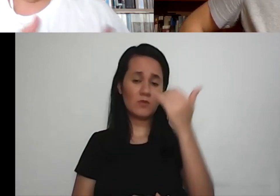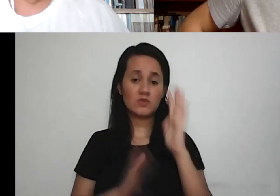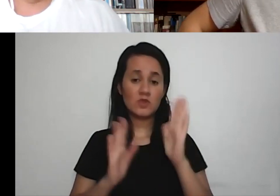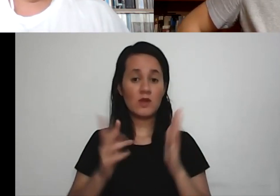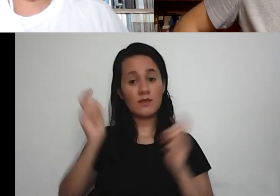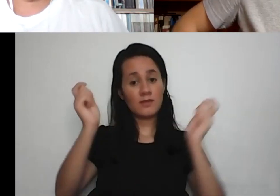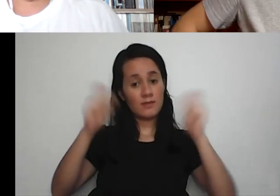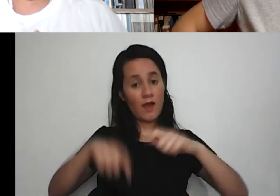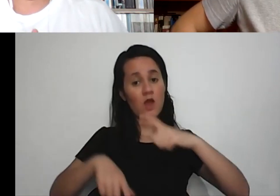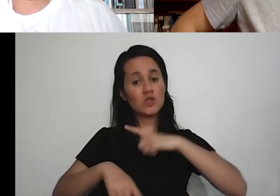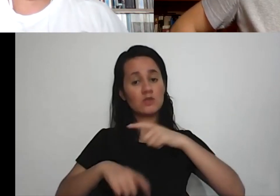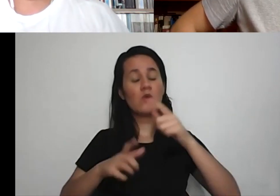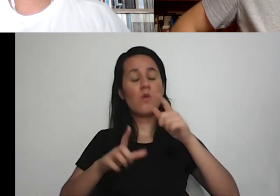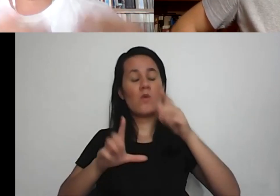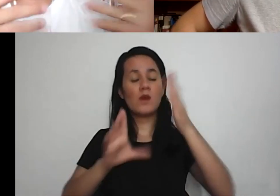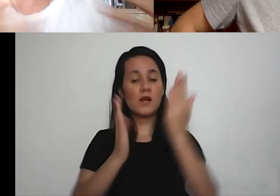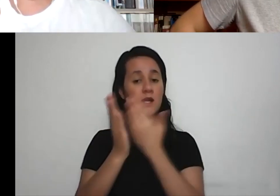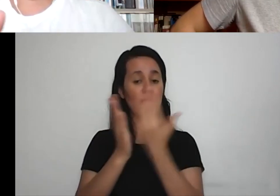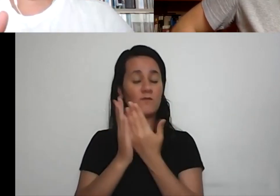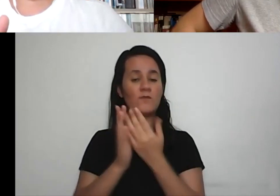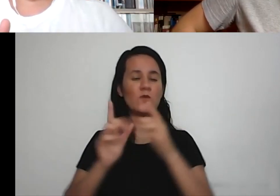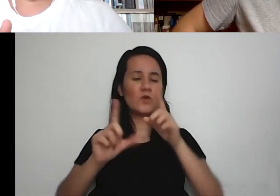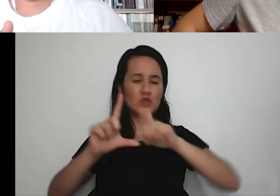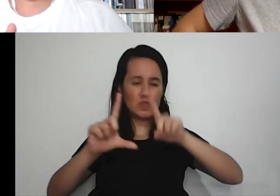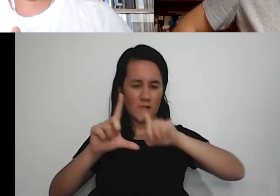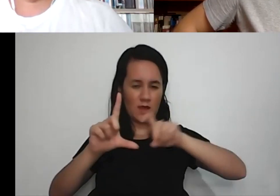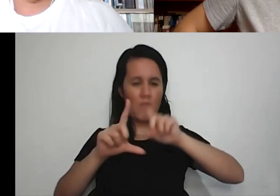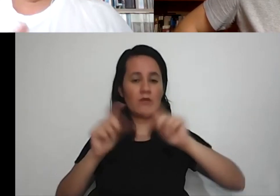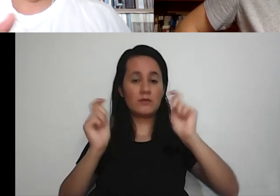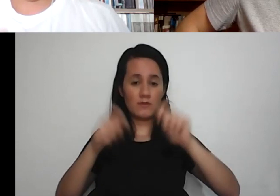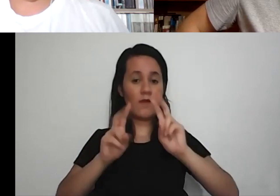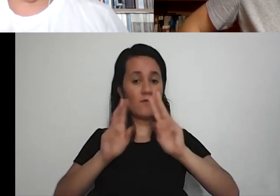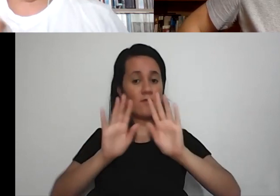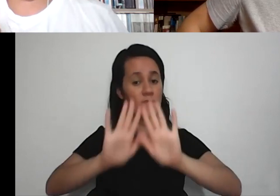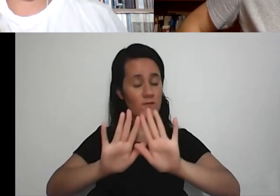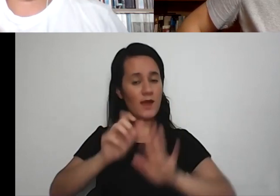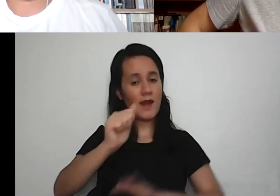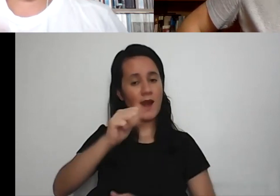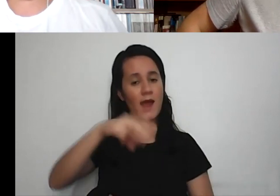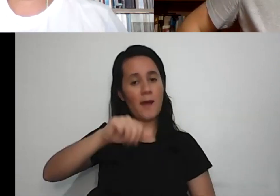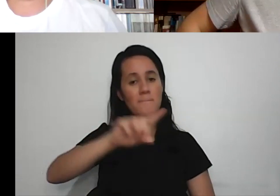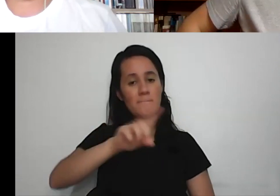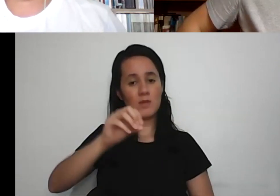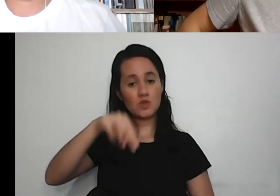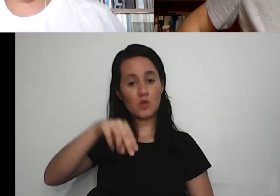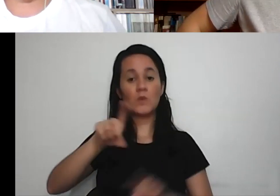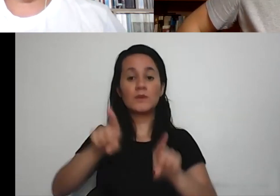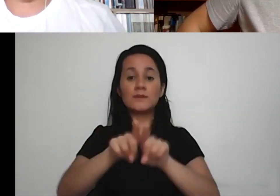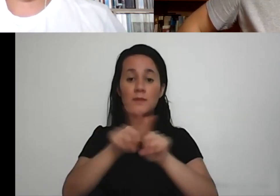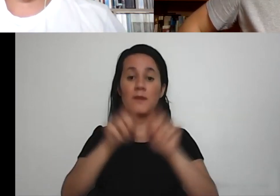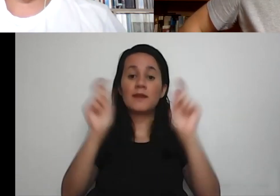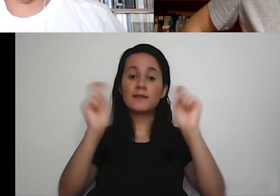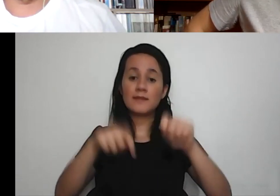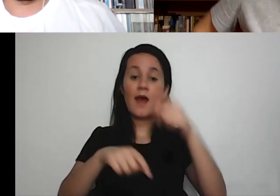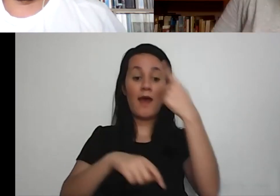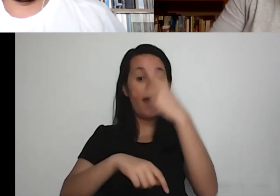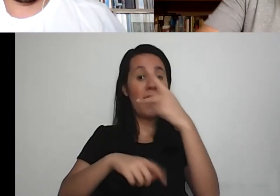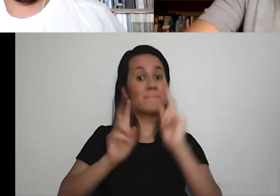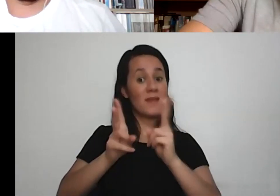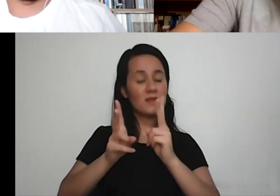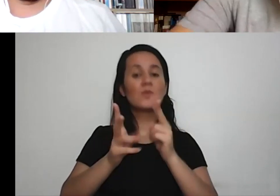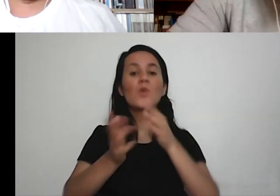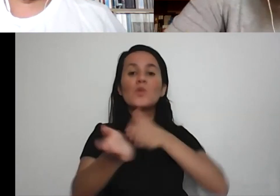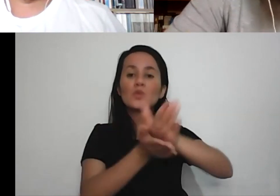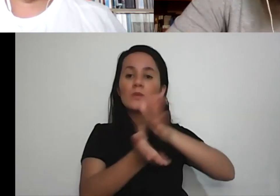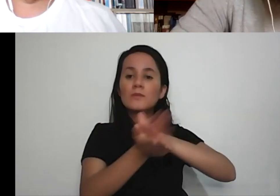o livro digital, né? E aí ele vai ficar lá na plataforma da Amazon, quanto do livro que pode vir a ser impresso por eles também, que